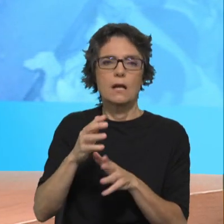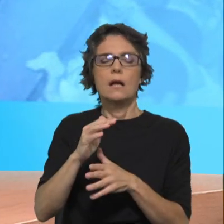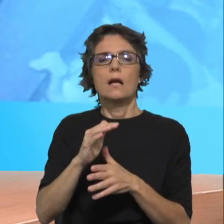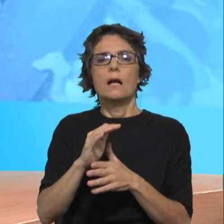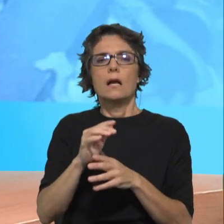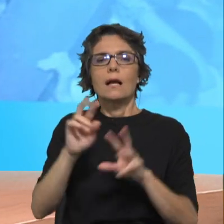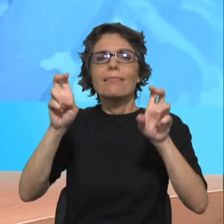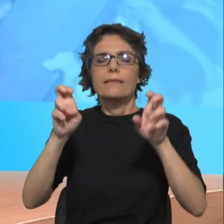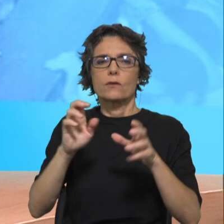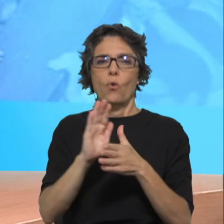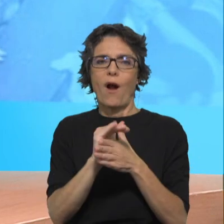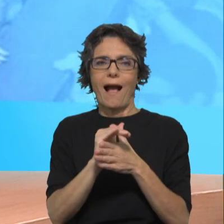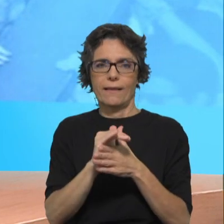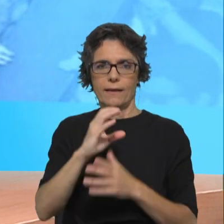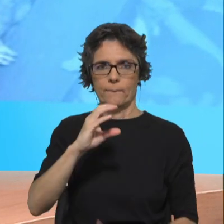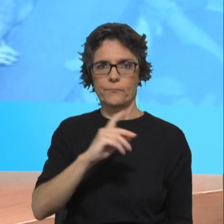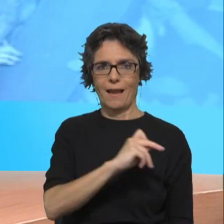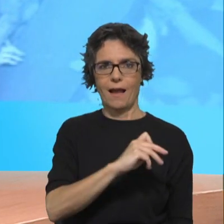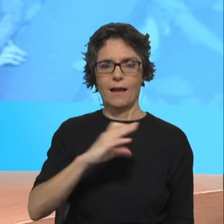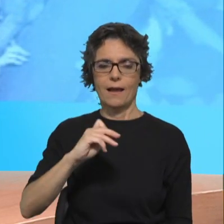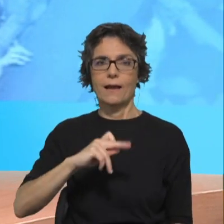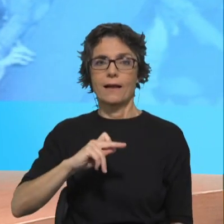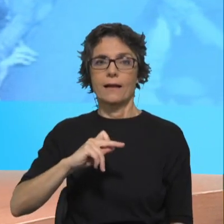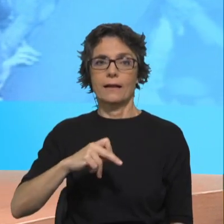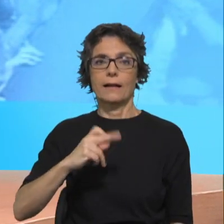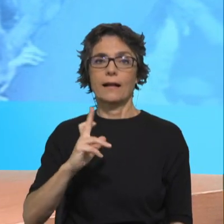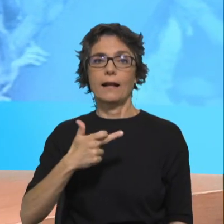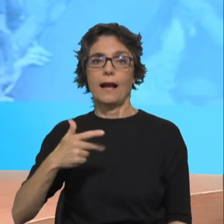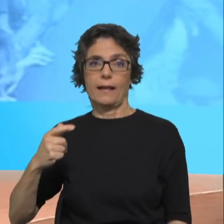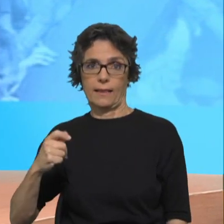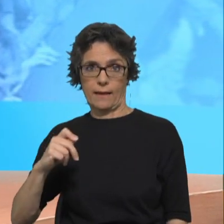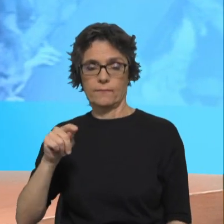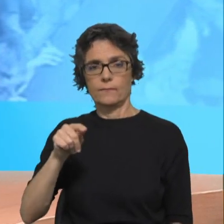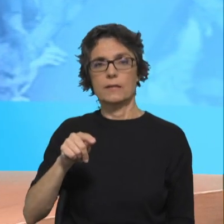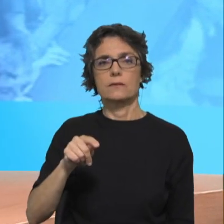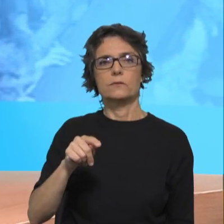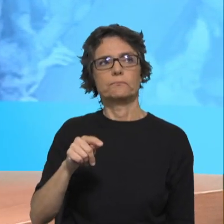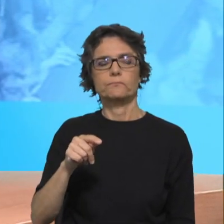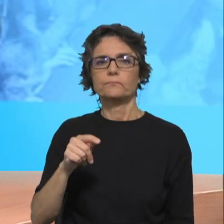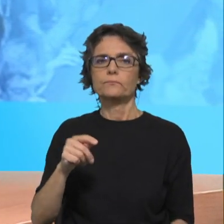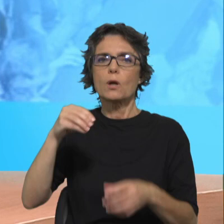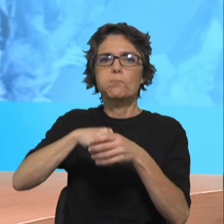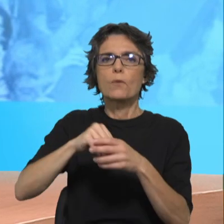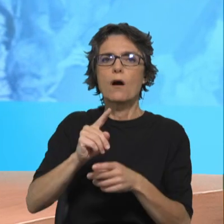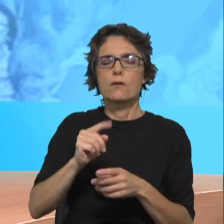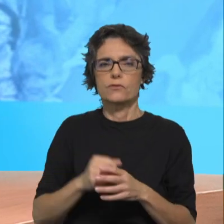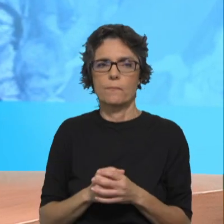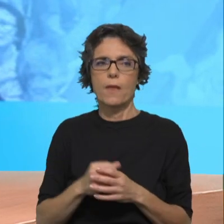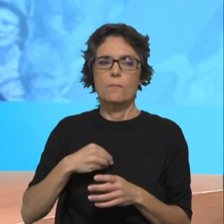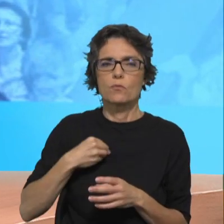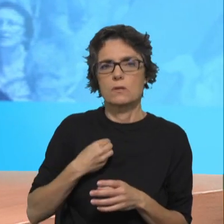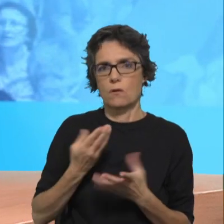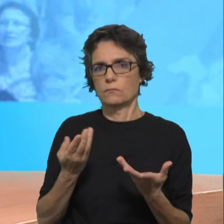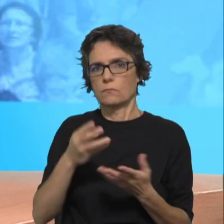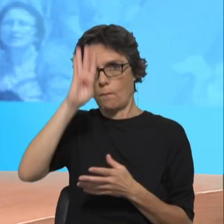Carta, um longo documentário, onde se partilha um bocadinho quais são as preocupações do Papa Francisco, qual a